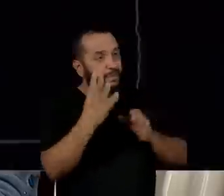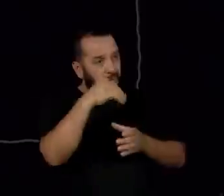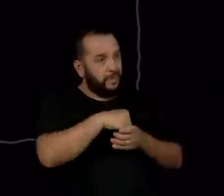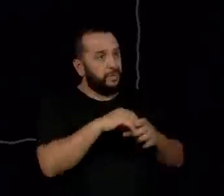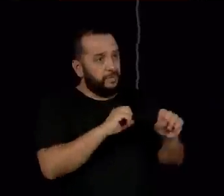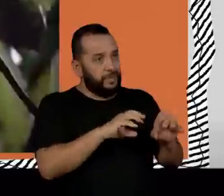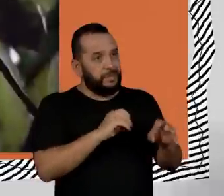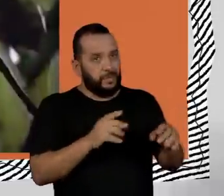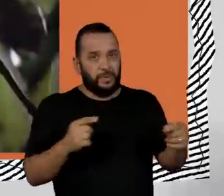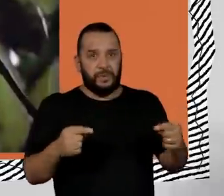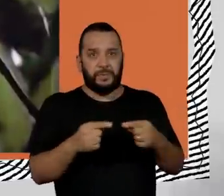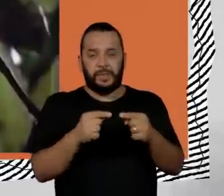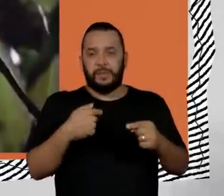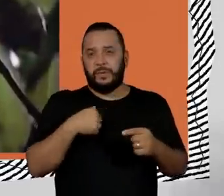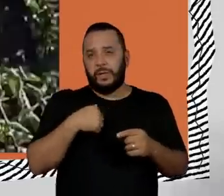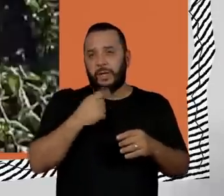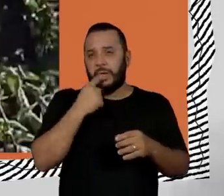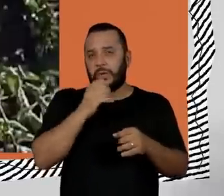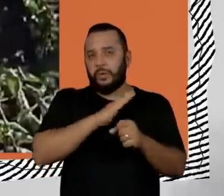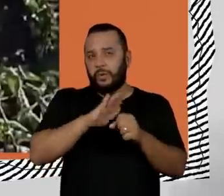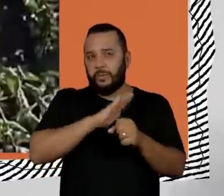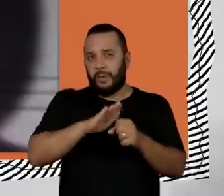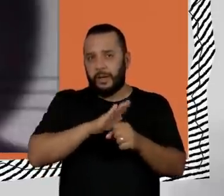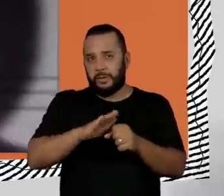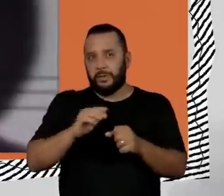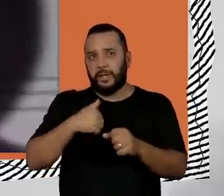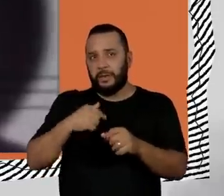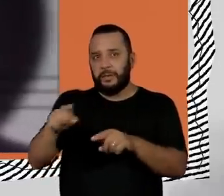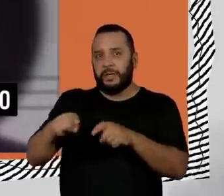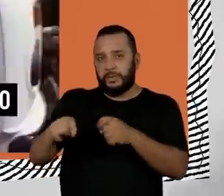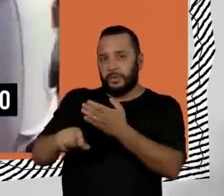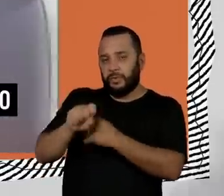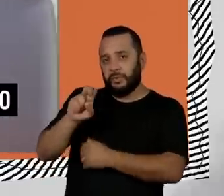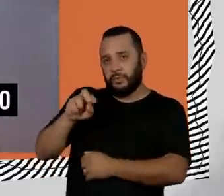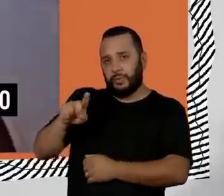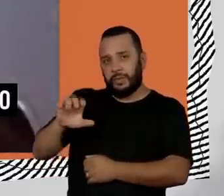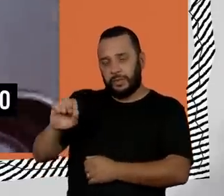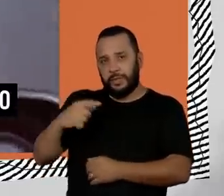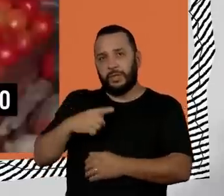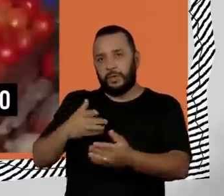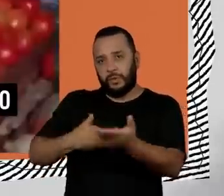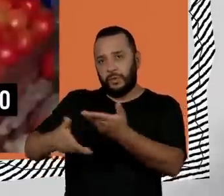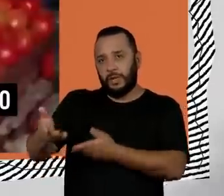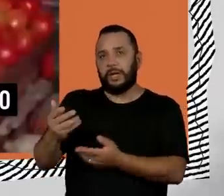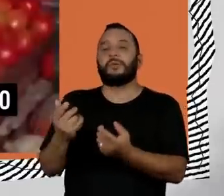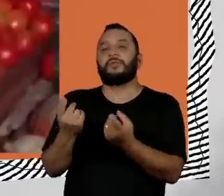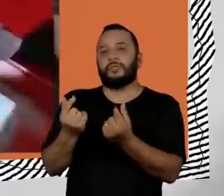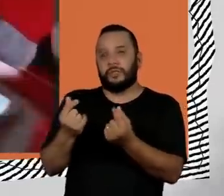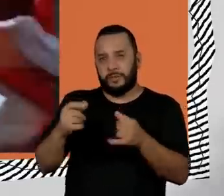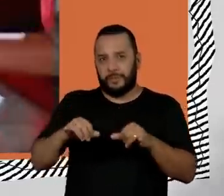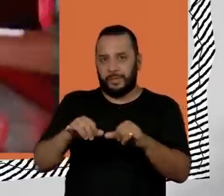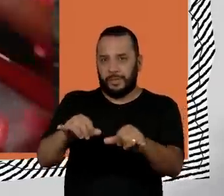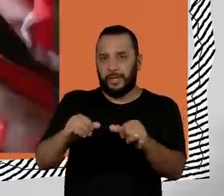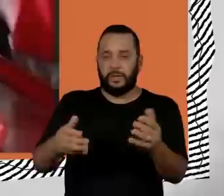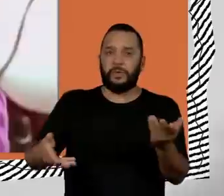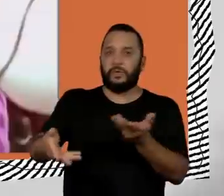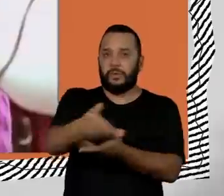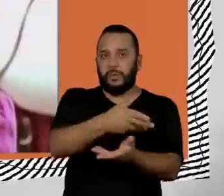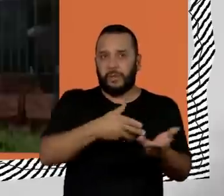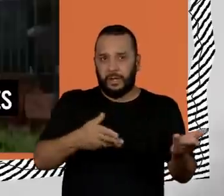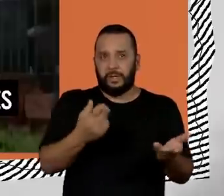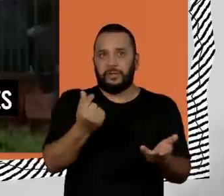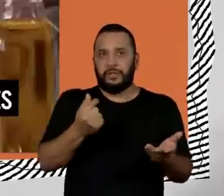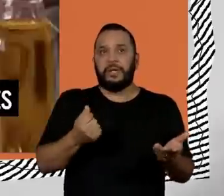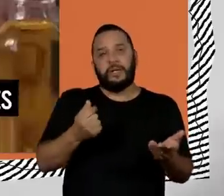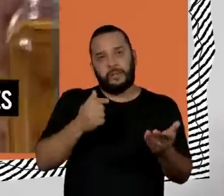Total o tomate plantado Por Dinheiro com Supermercado trocado pelo dinheiro que